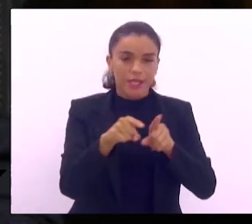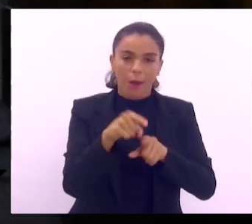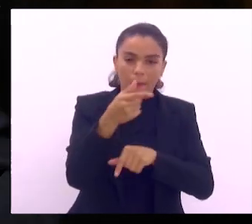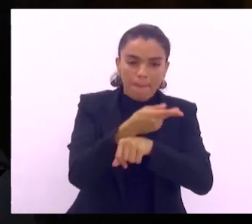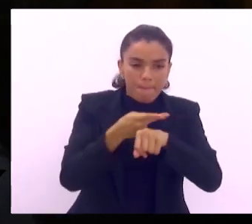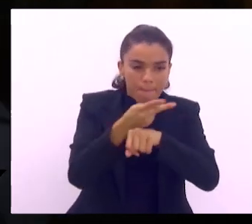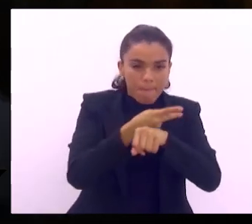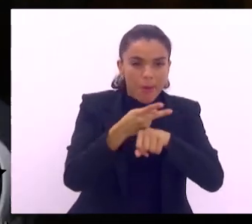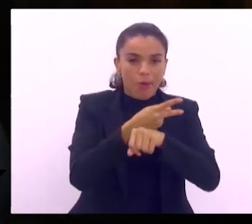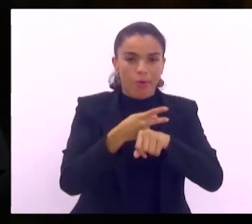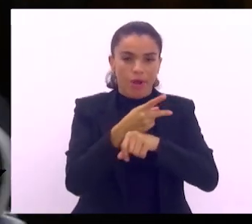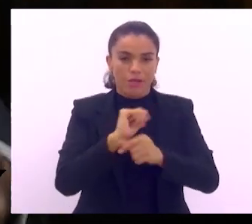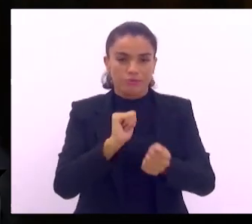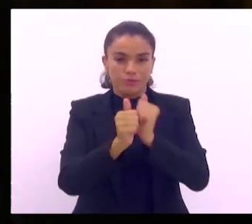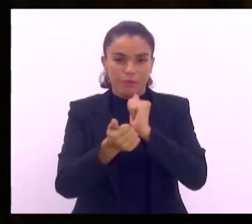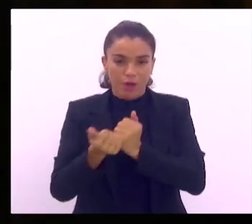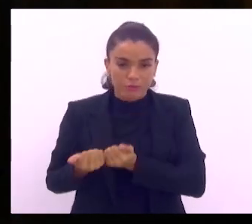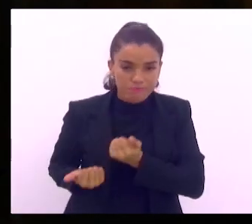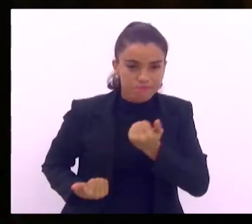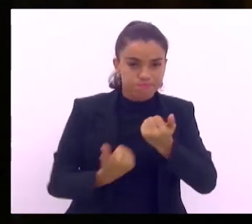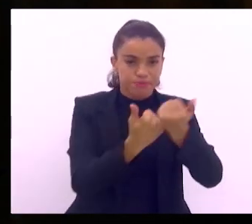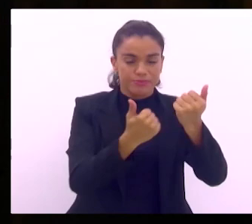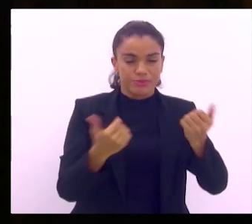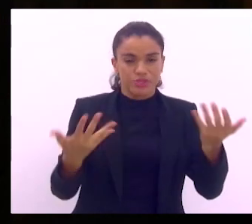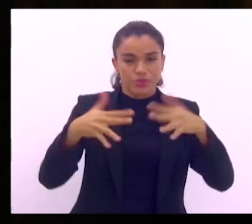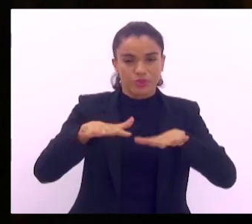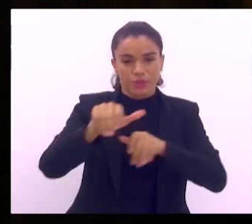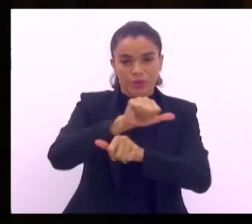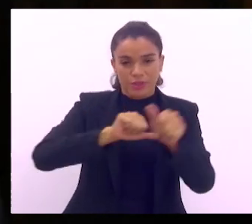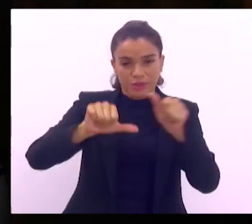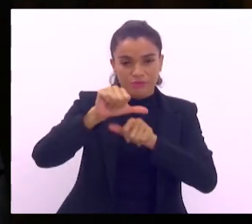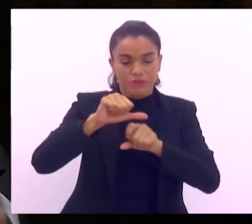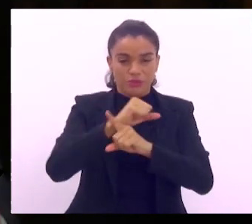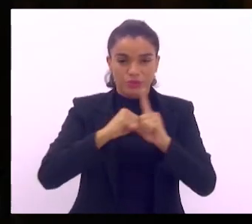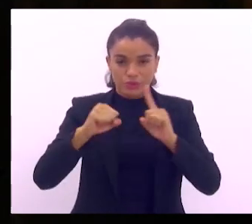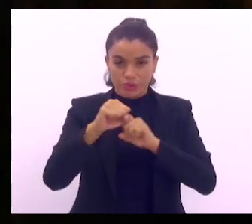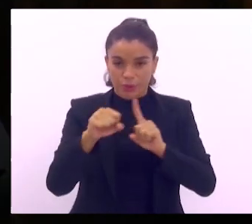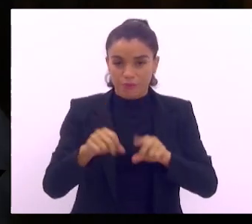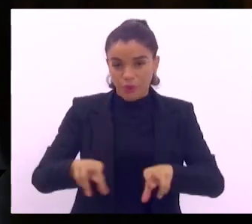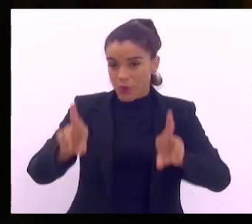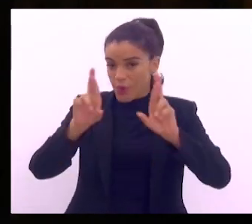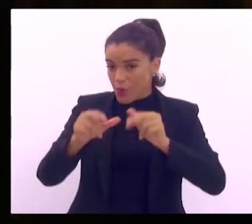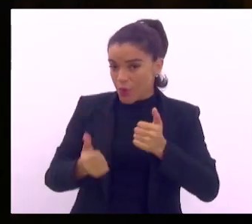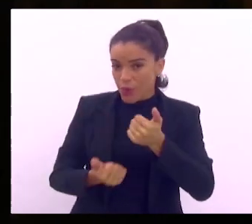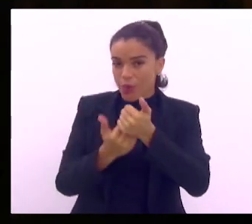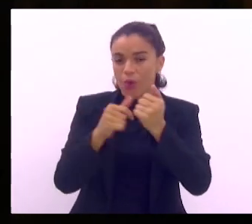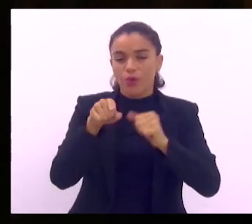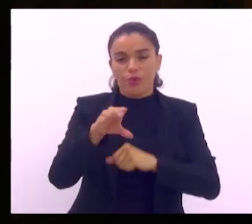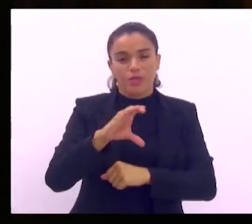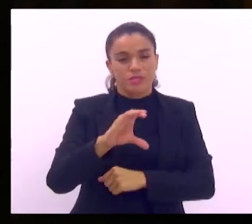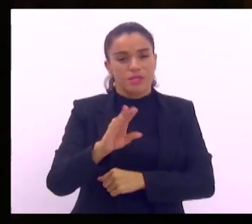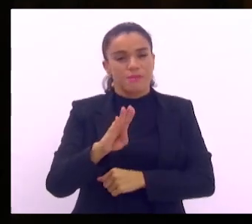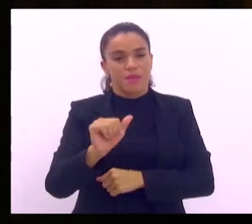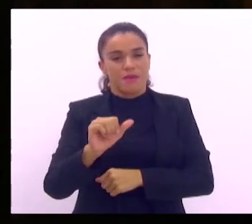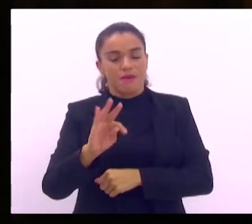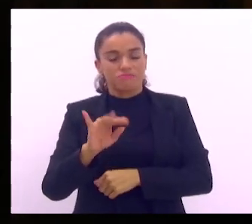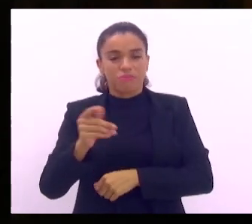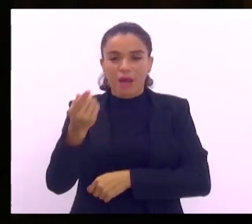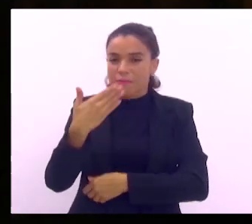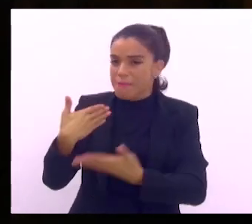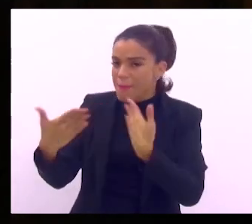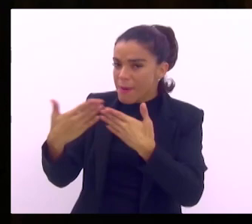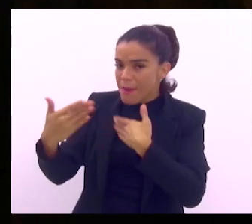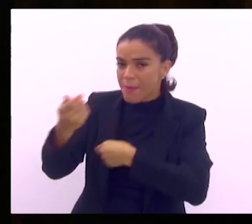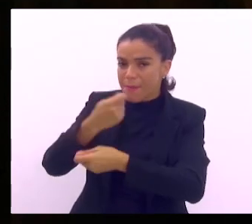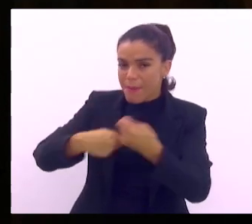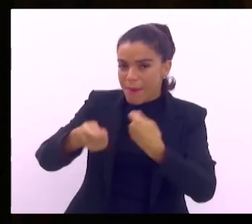buscando o esporte efetivamente como uma ferramenta de inclusão e transformação social. Contem com a CBAT para fazer também essa articulação